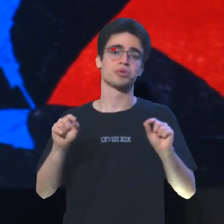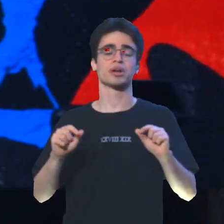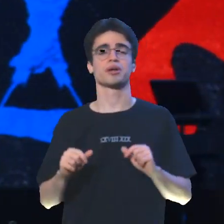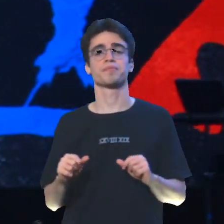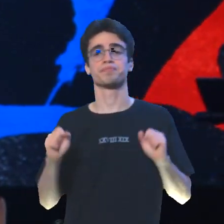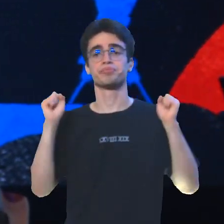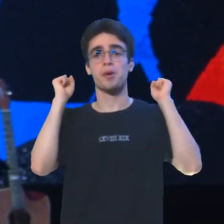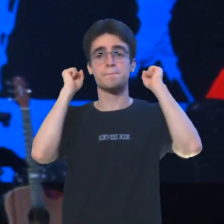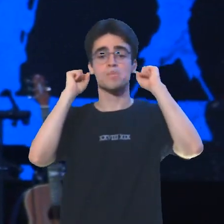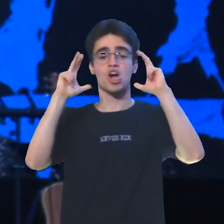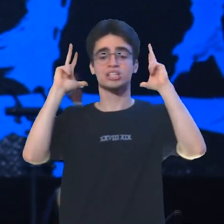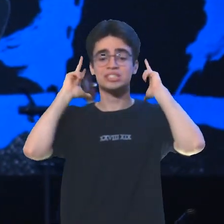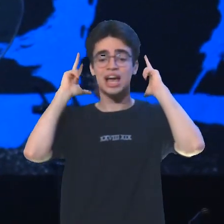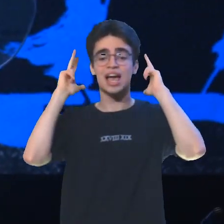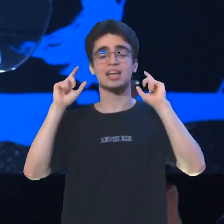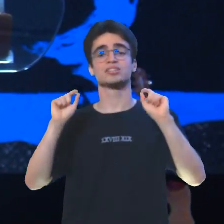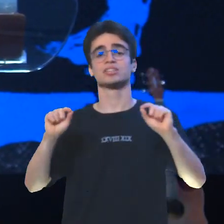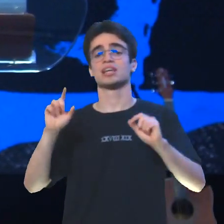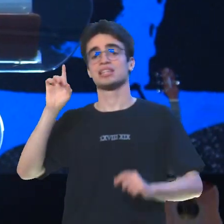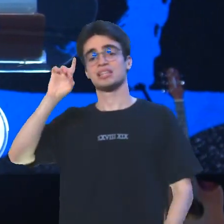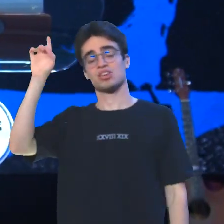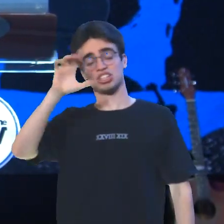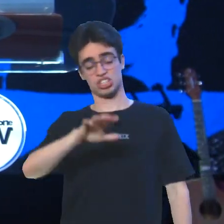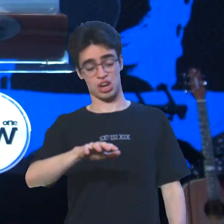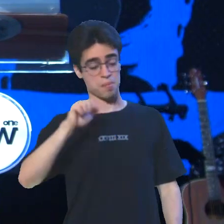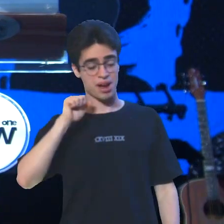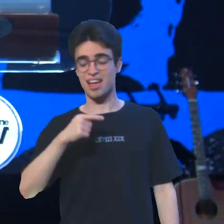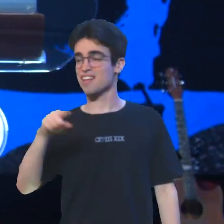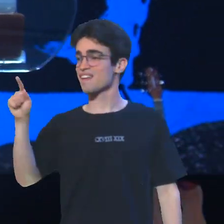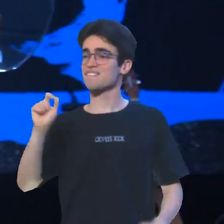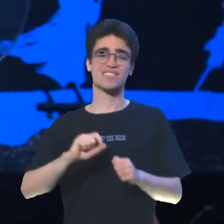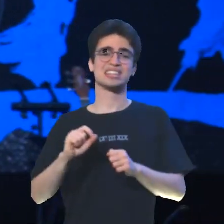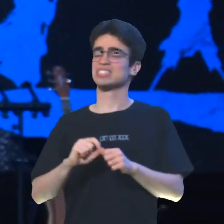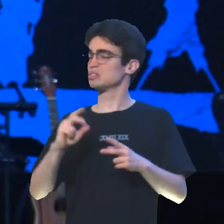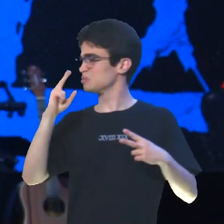Moisés, ele foi chamado para fazer algo radical.